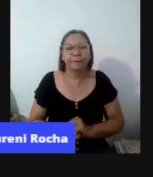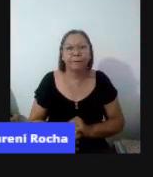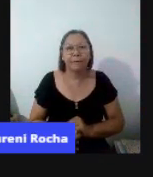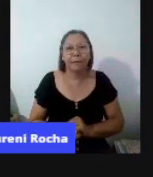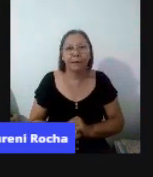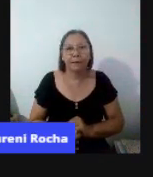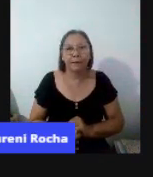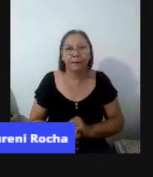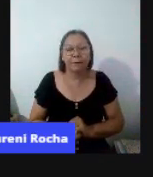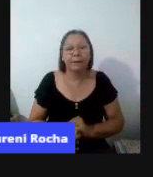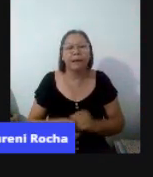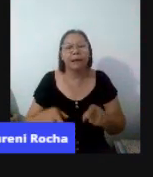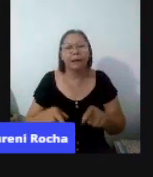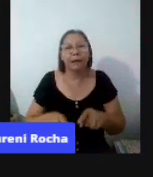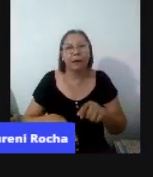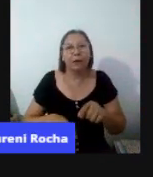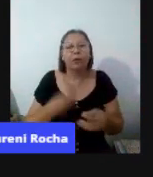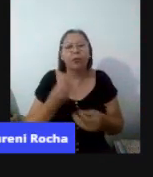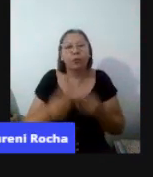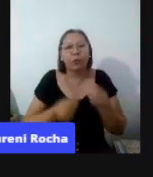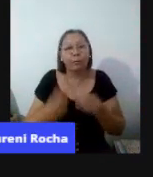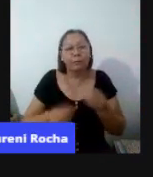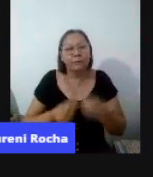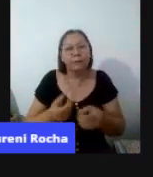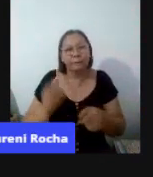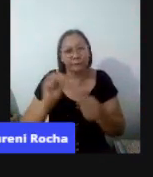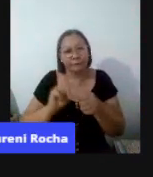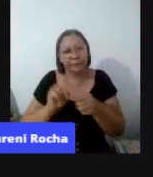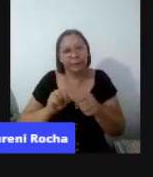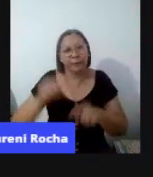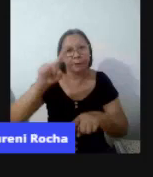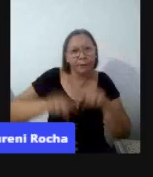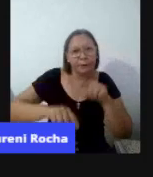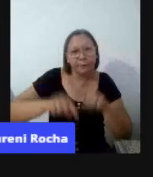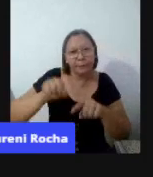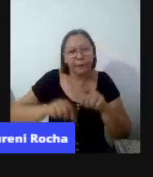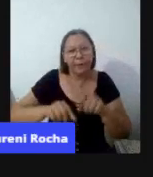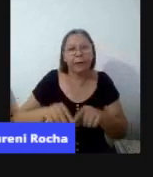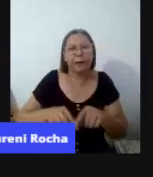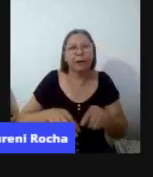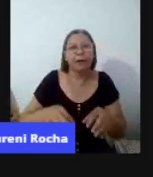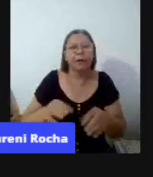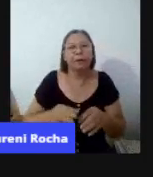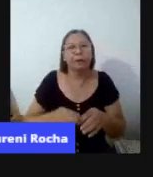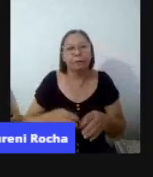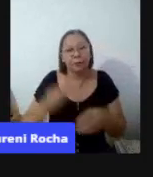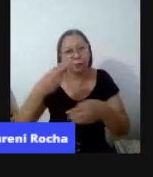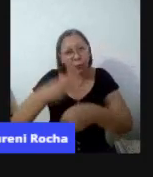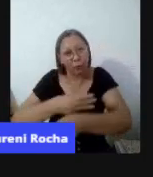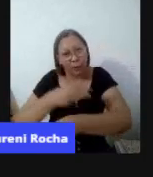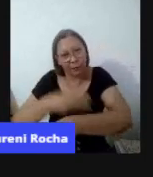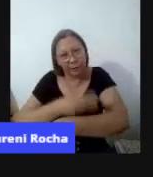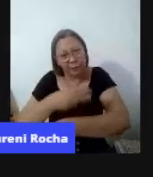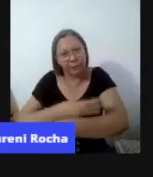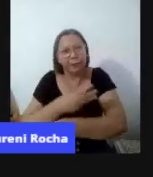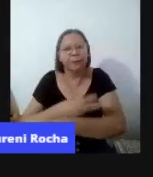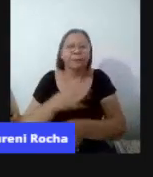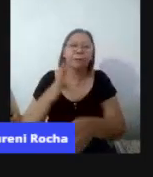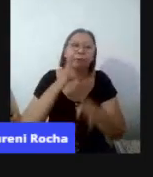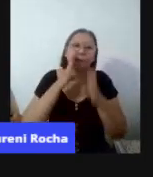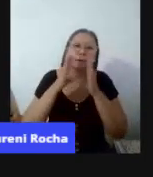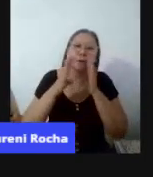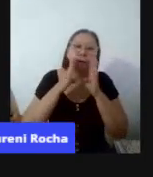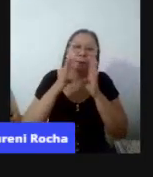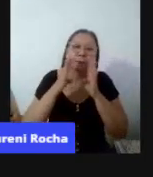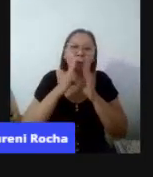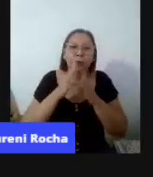sobre a produção desse material midiático que vai através dos grupos de WhatsApp, do Facebook ou de